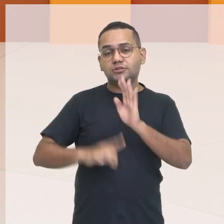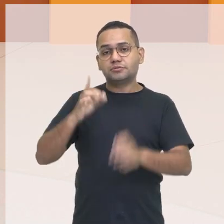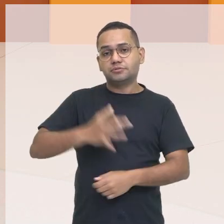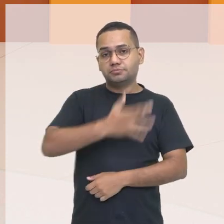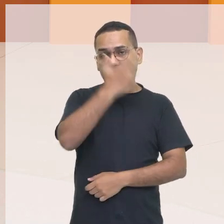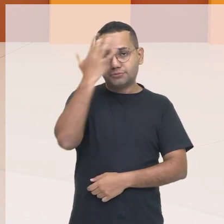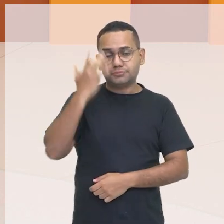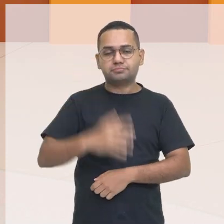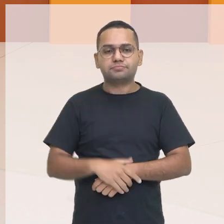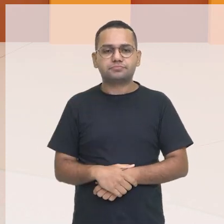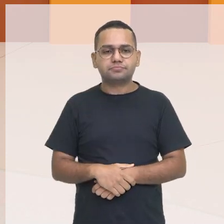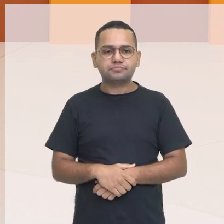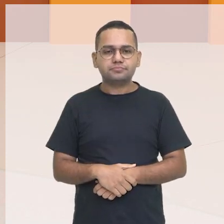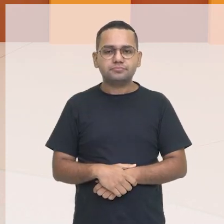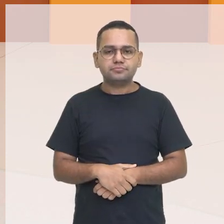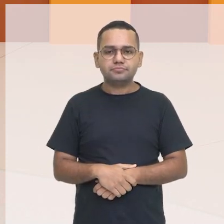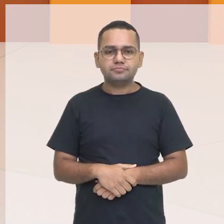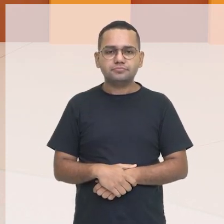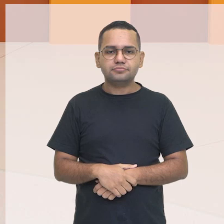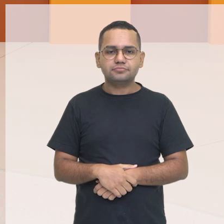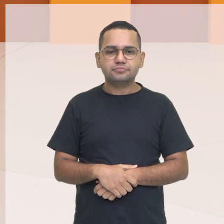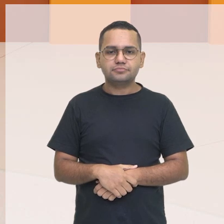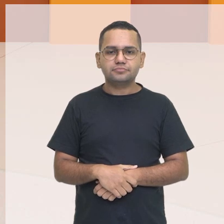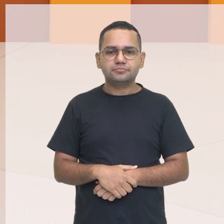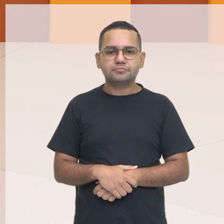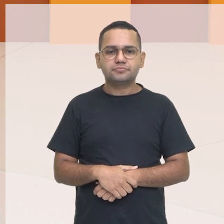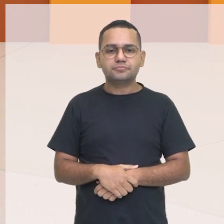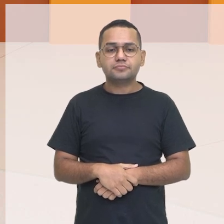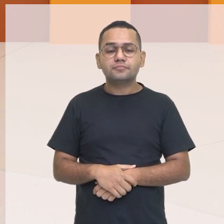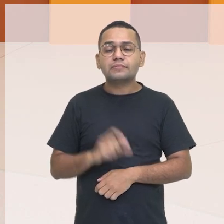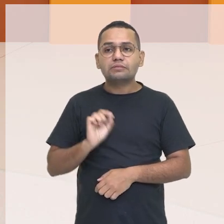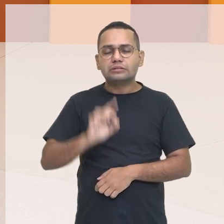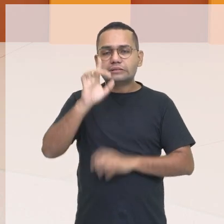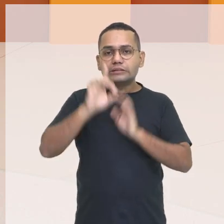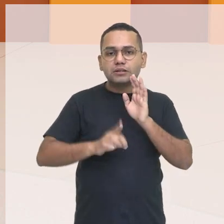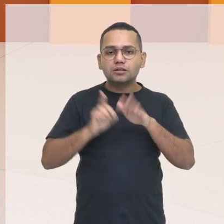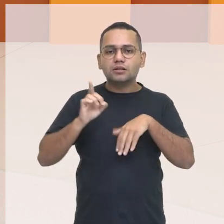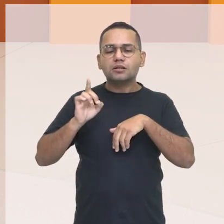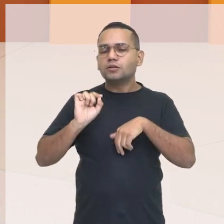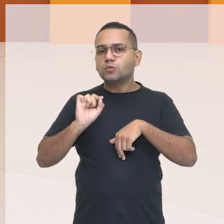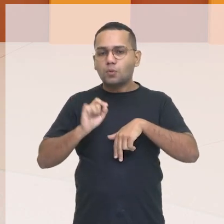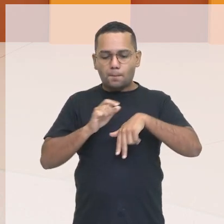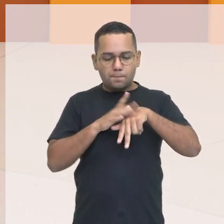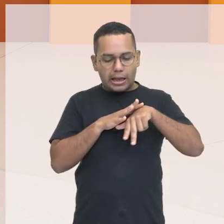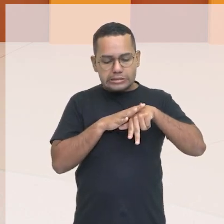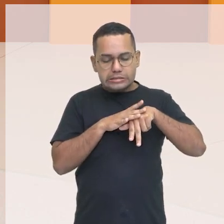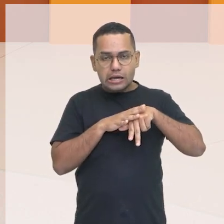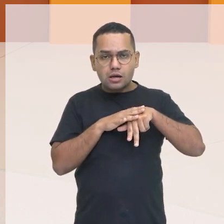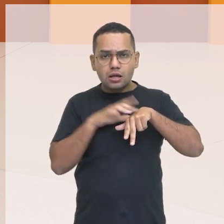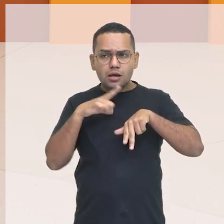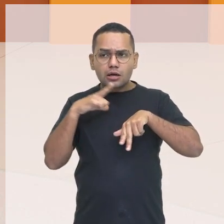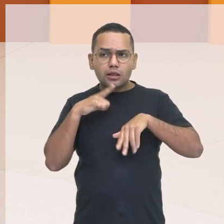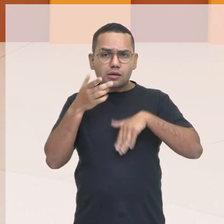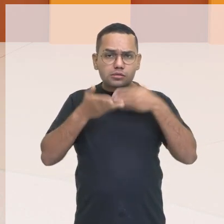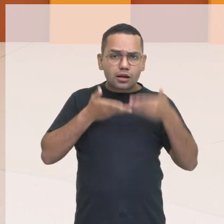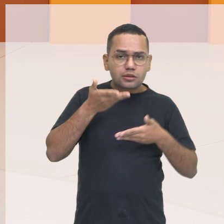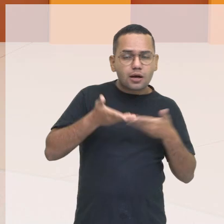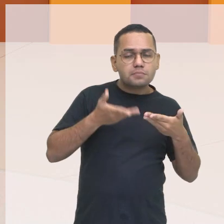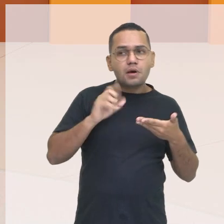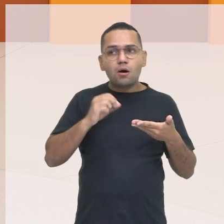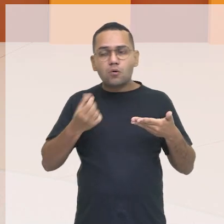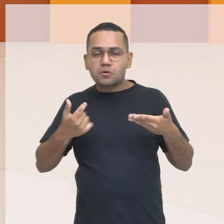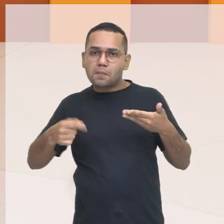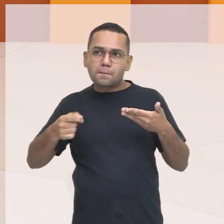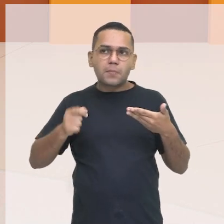da pessoa que está em risco ou que está ali para ser tratada. Quais são, então, esses